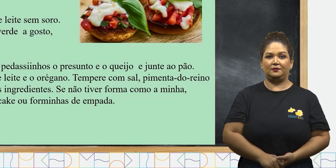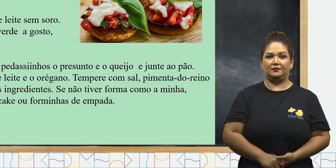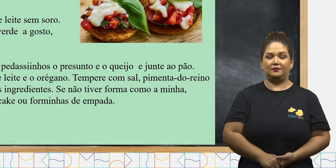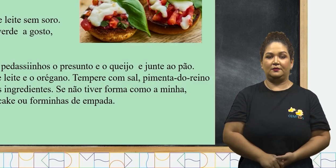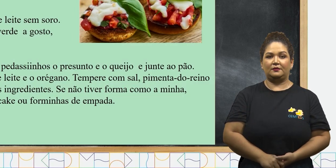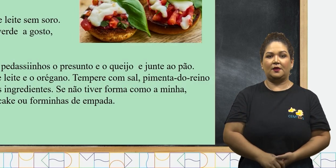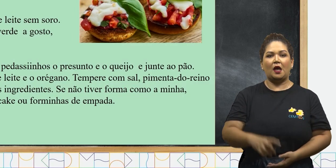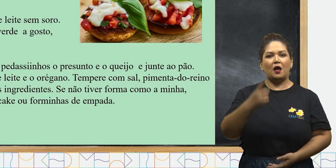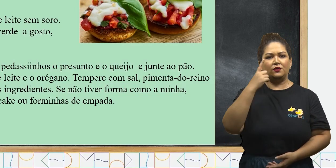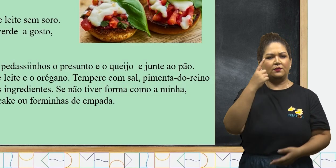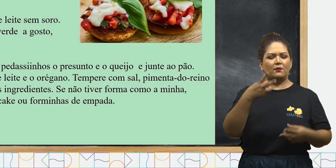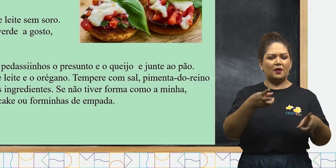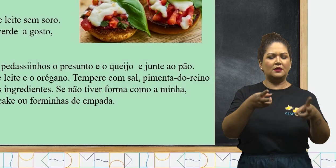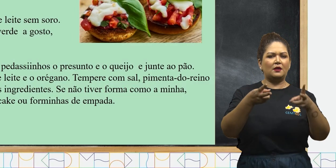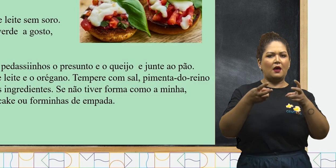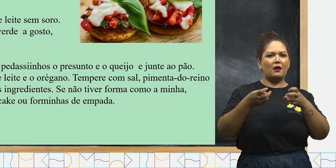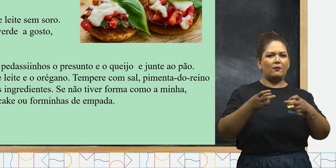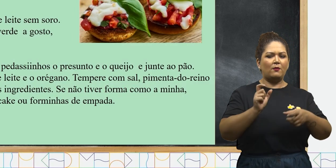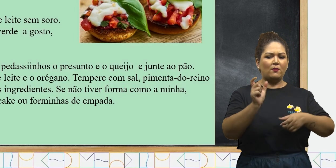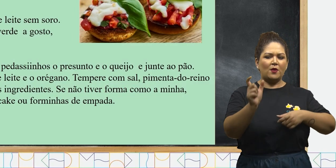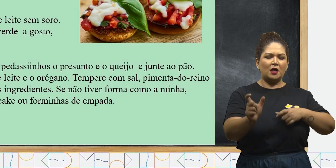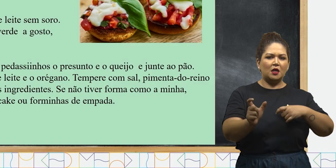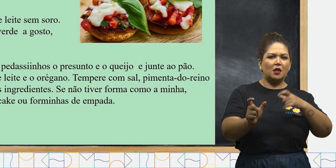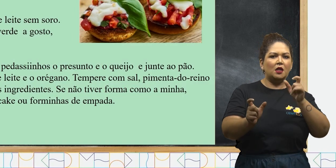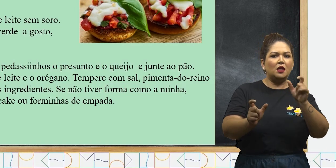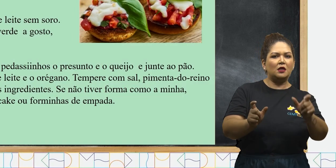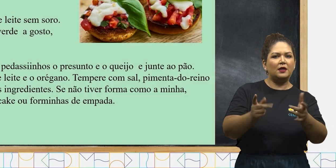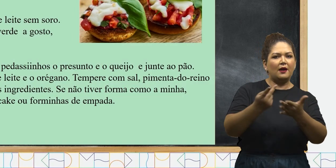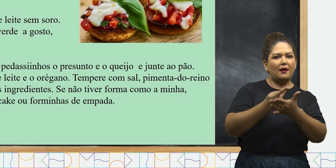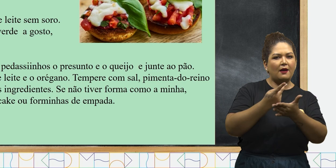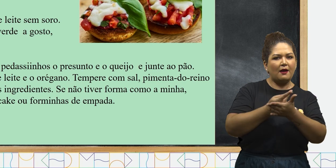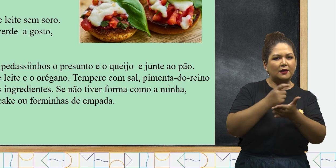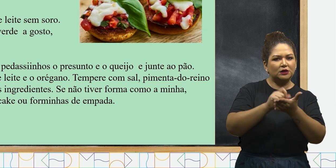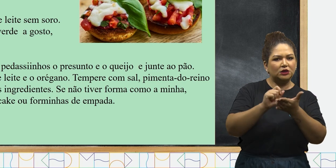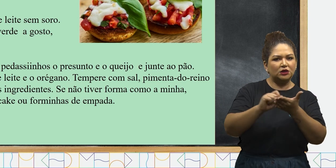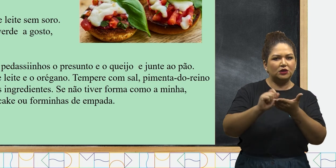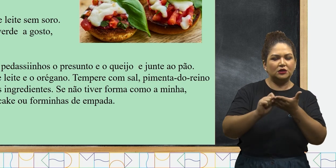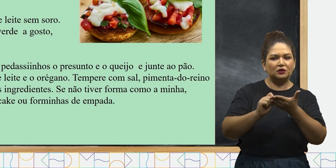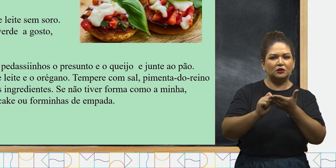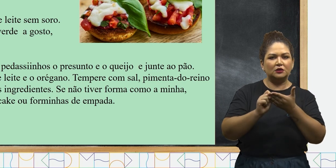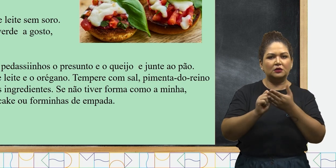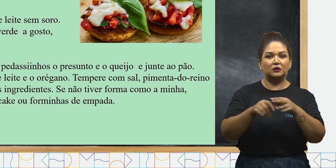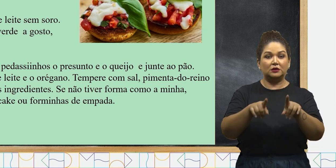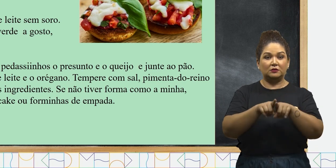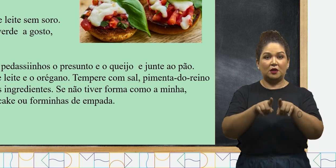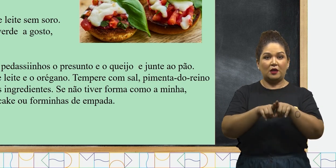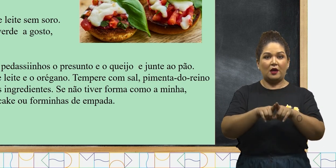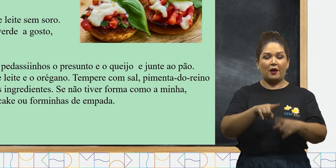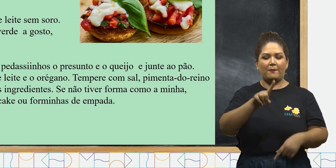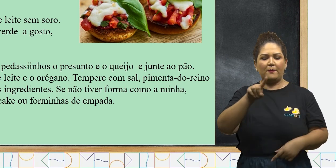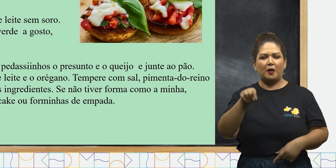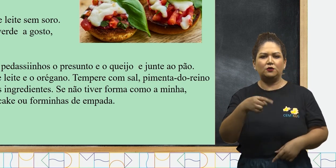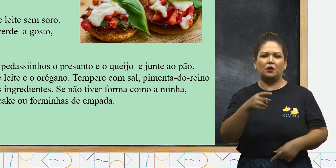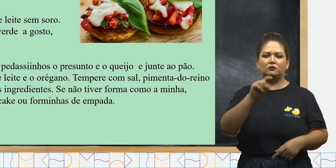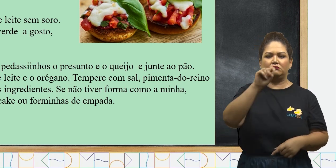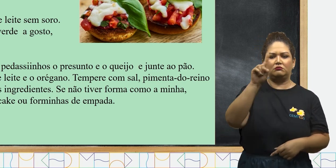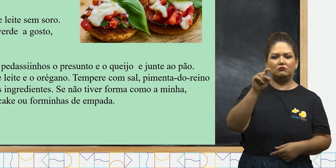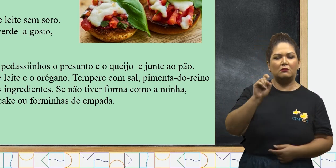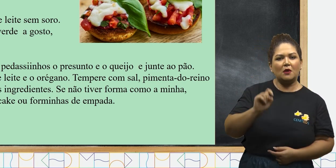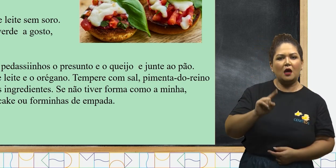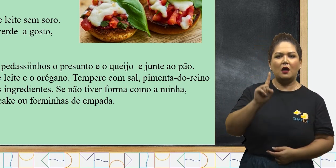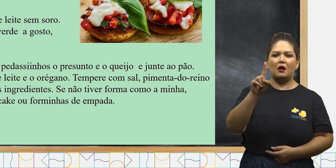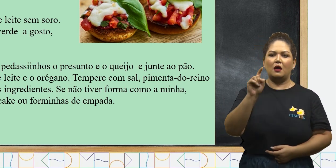você consegue perceber palavras escritas de maneira errada? E a pontuação está